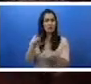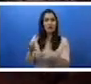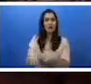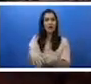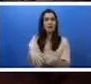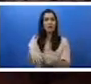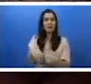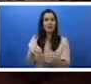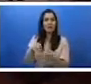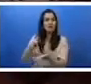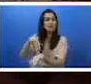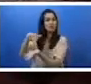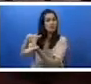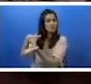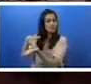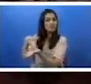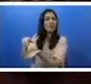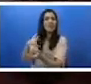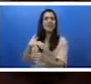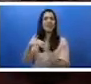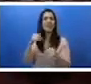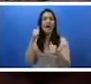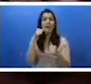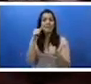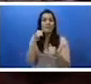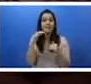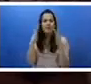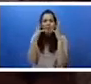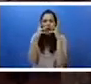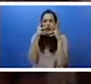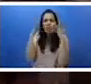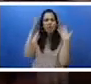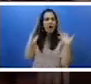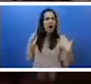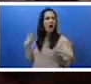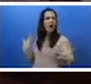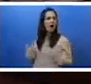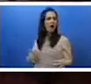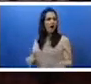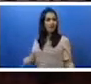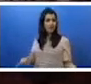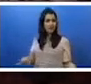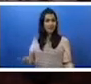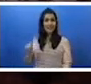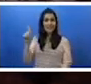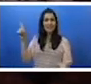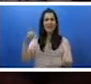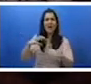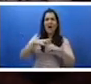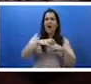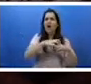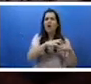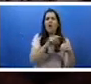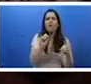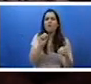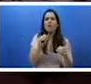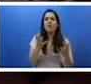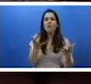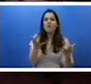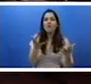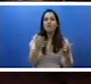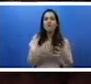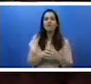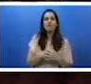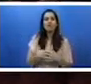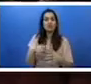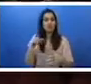E a Cinderela, ela se transforma numa linda garota. E essa carruagem serve para quê? Muito bem, se